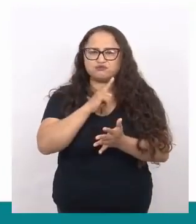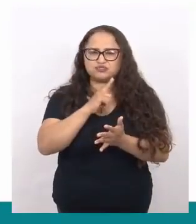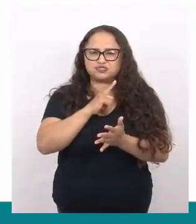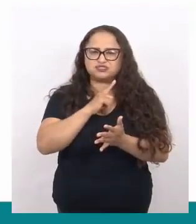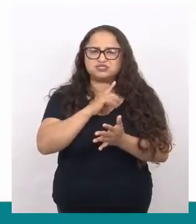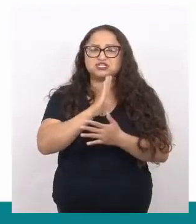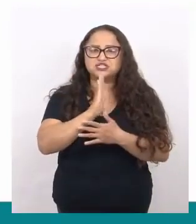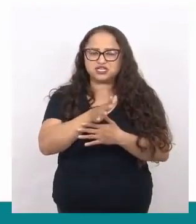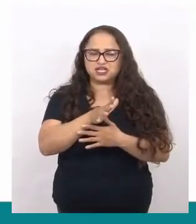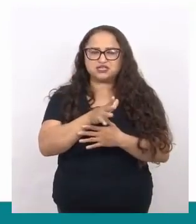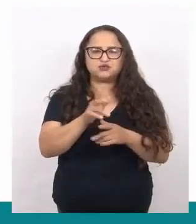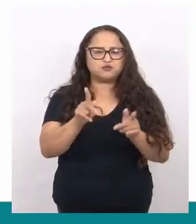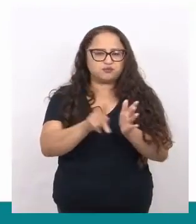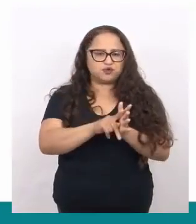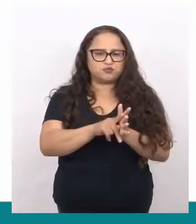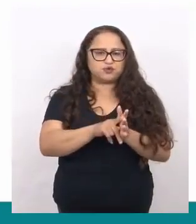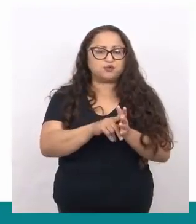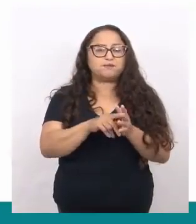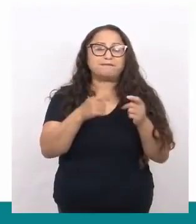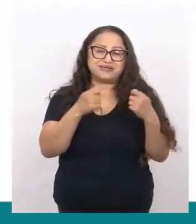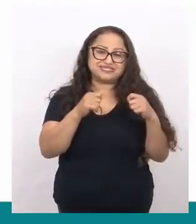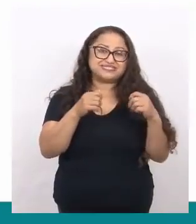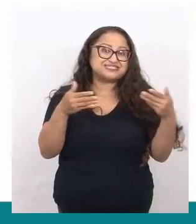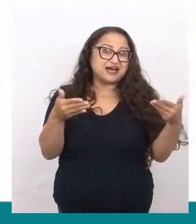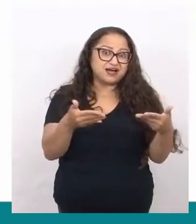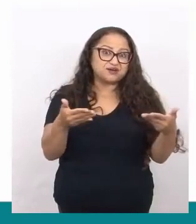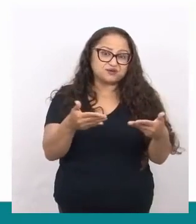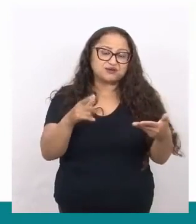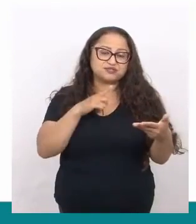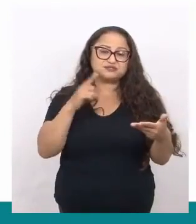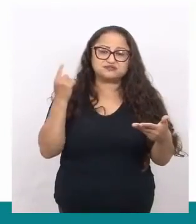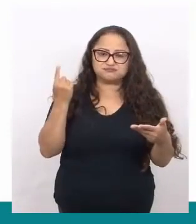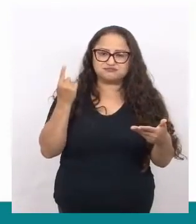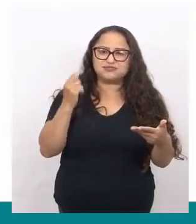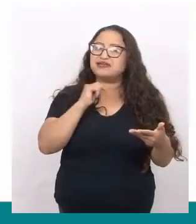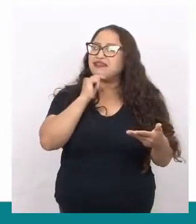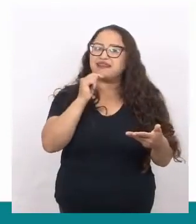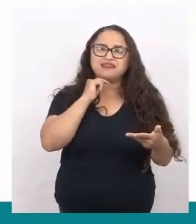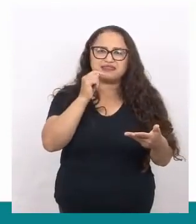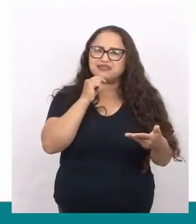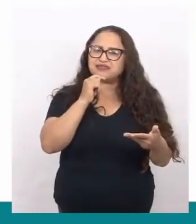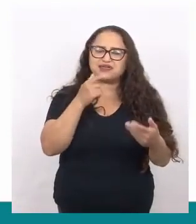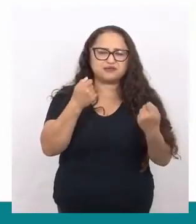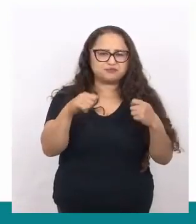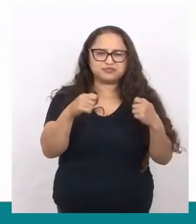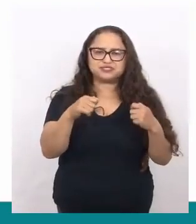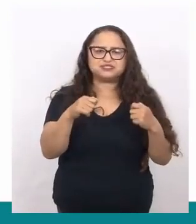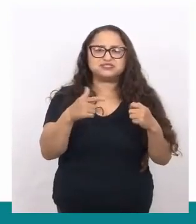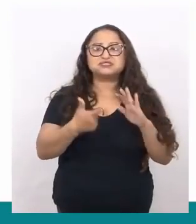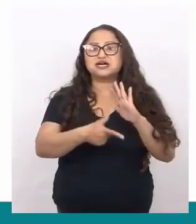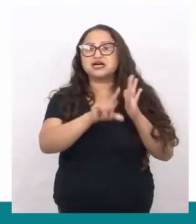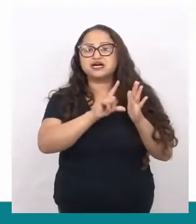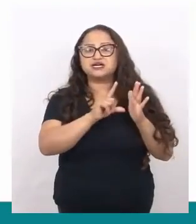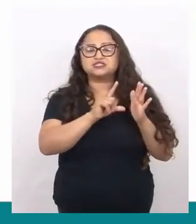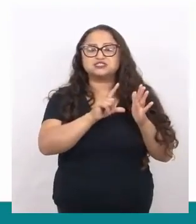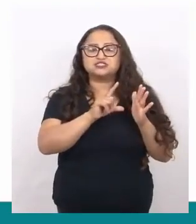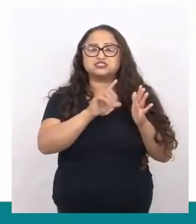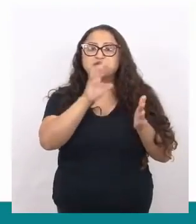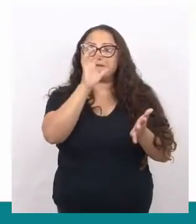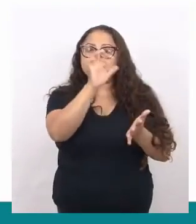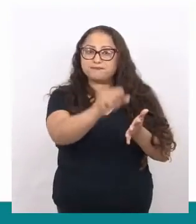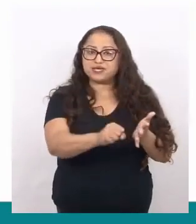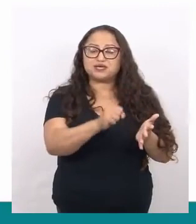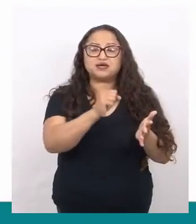no online deve ser ajustada aqui agora também. Como eu falei, ninguém pode ser ampliado antes de constituir e ninguém pode